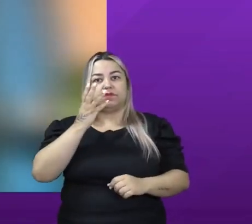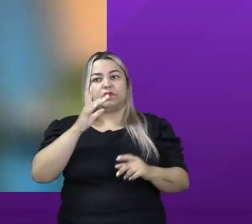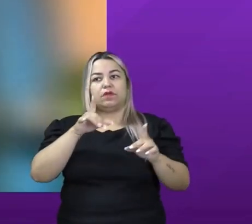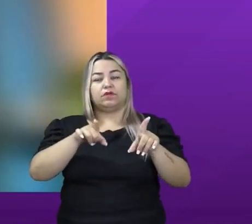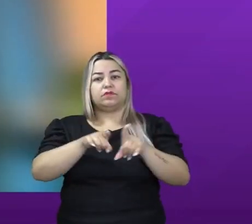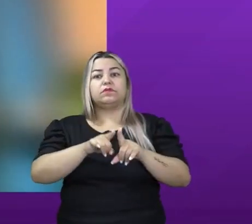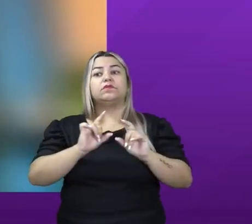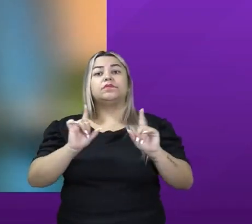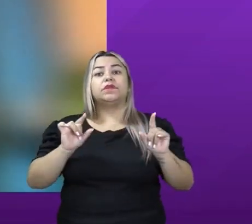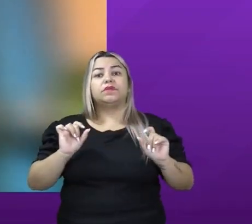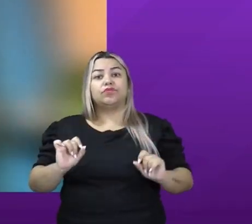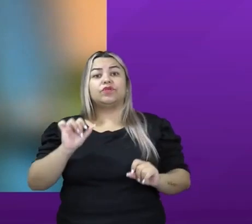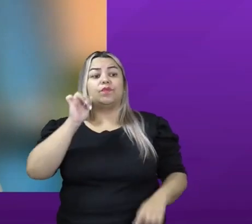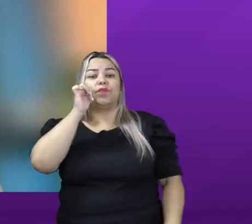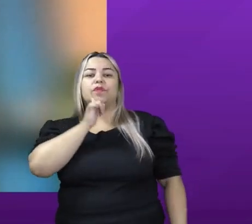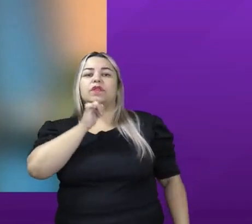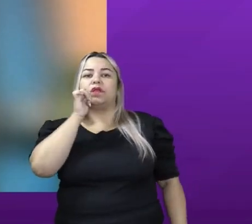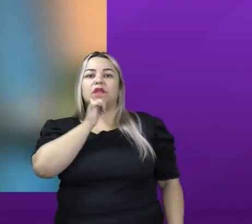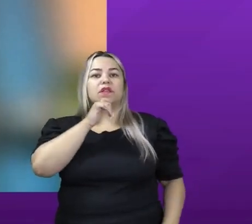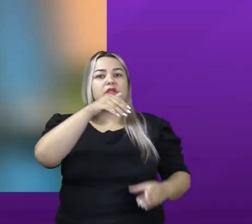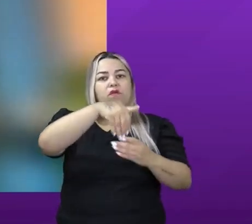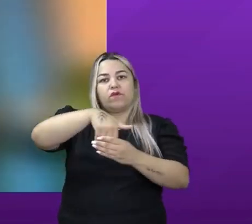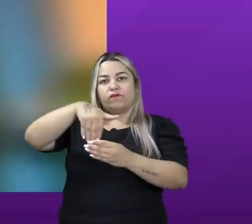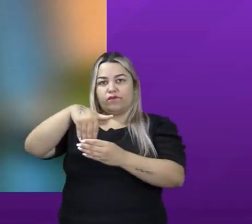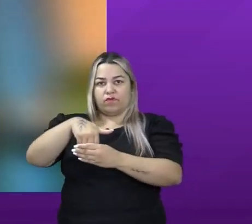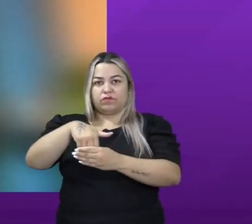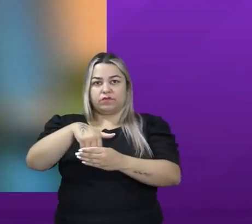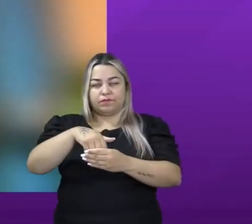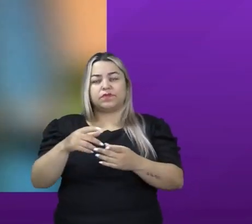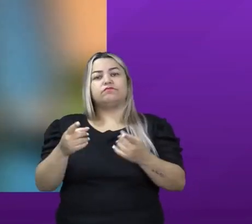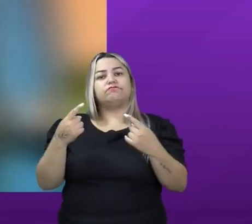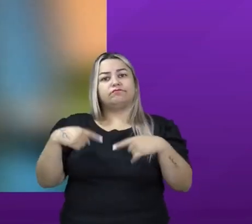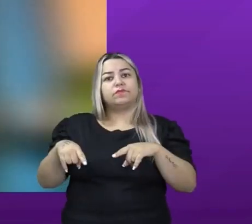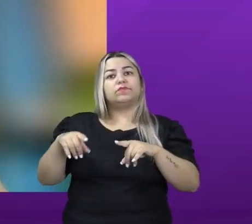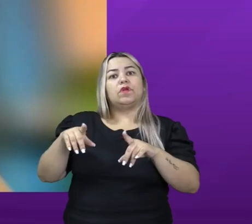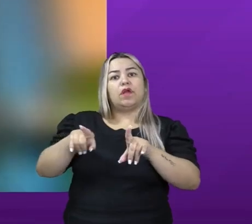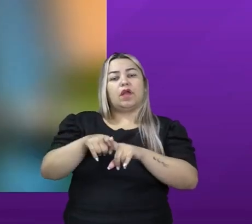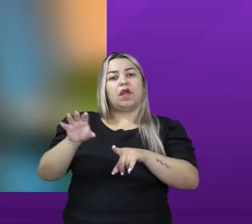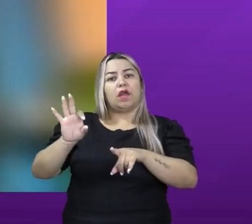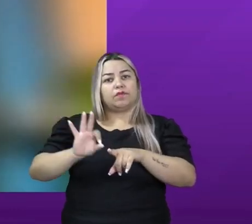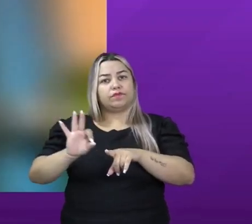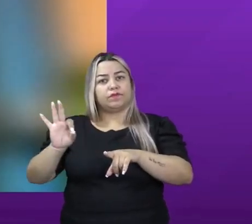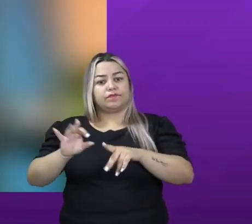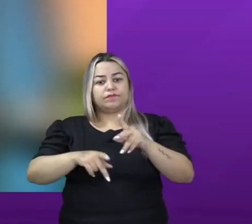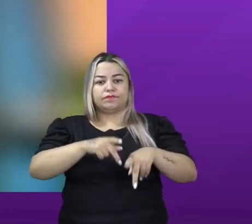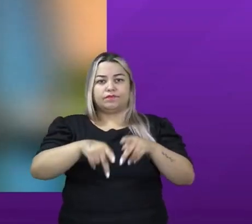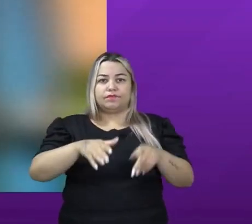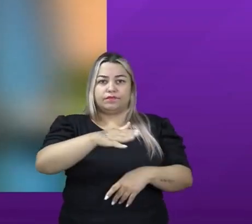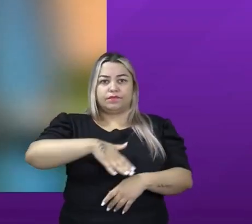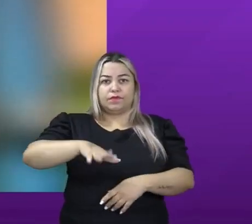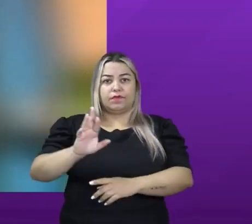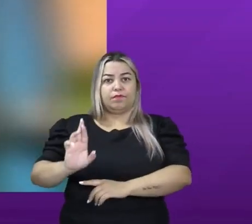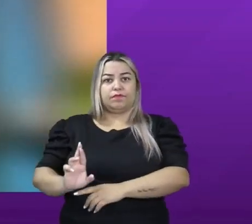na conta de que mulheres não votam em mulheres, porque somos a maioria da população, né, e por que não estamos representadas